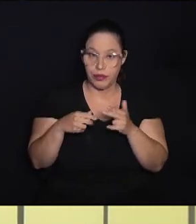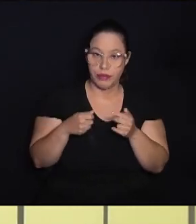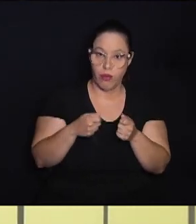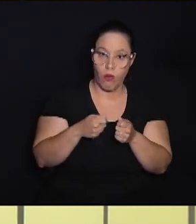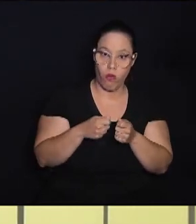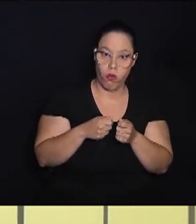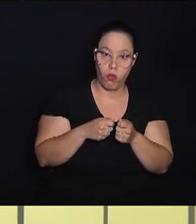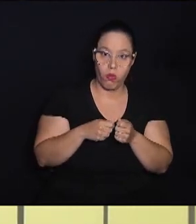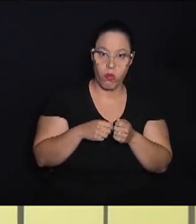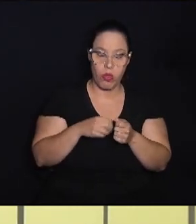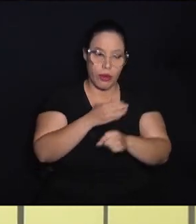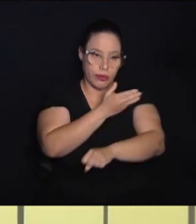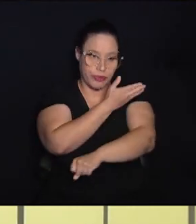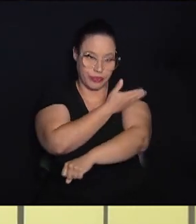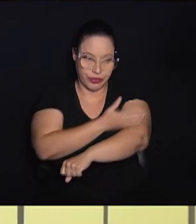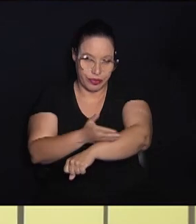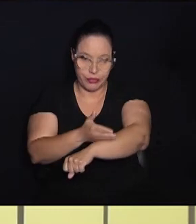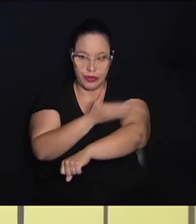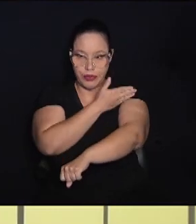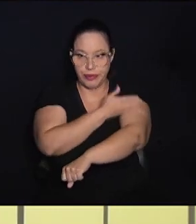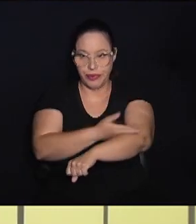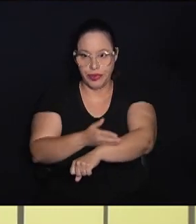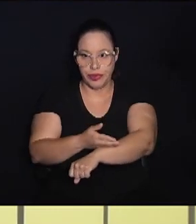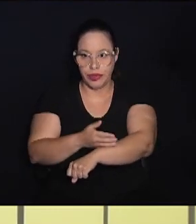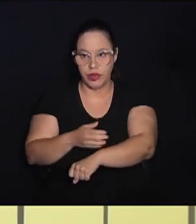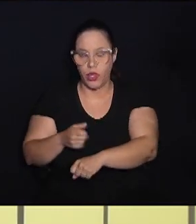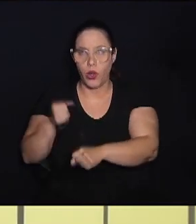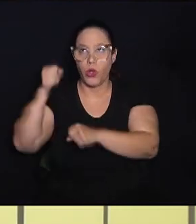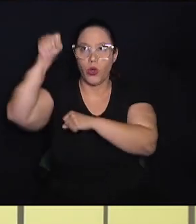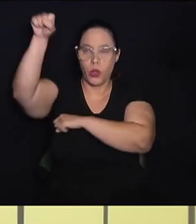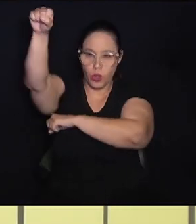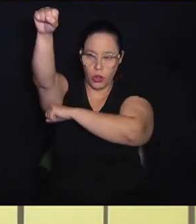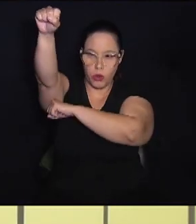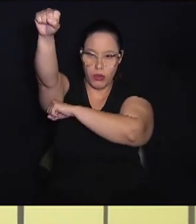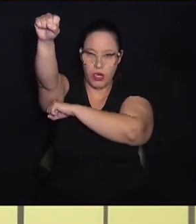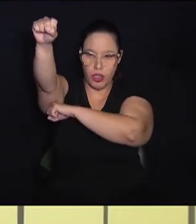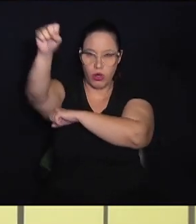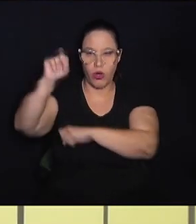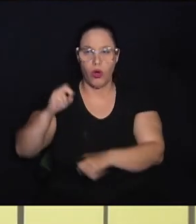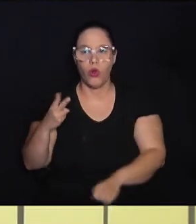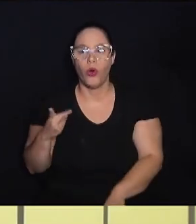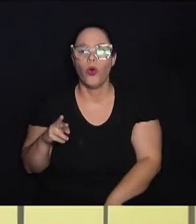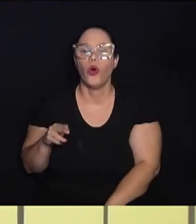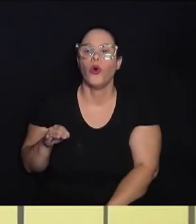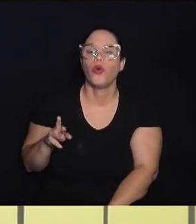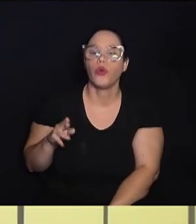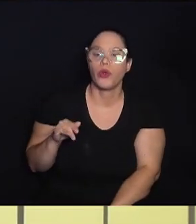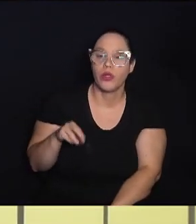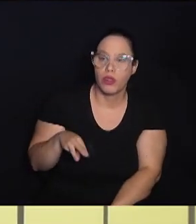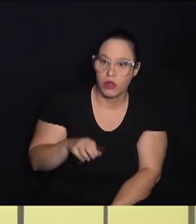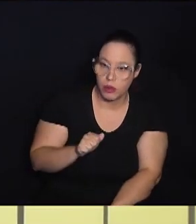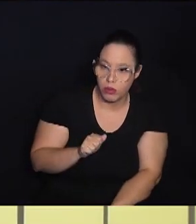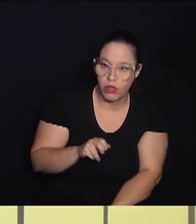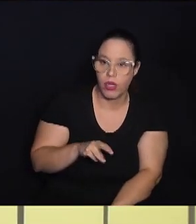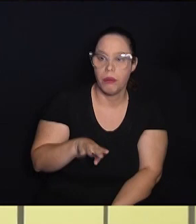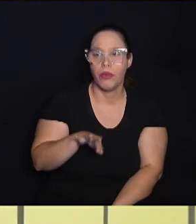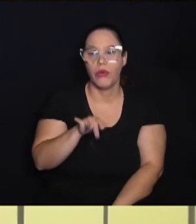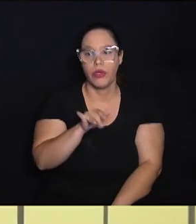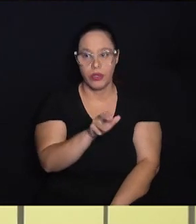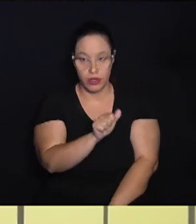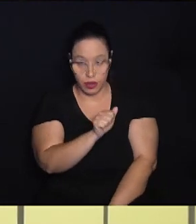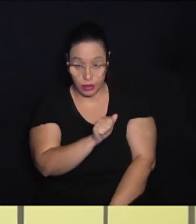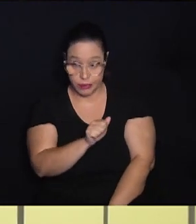é os leitores de superh herói e Turma da Mônica né a gente quer quebrar essa corrente e produzir para essas pessoas é o caminho mais difícil